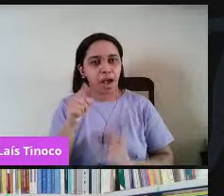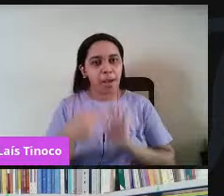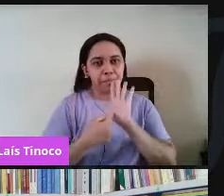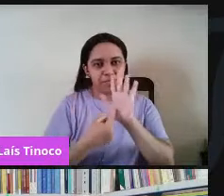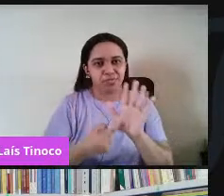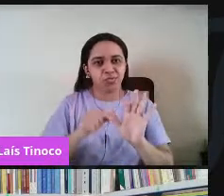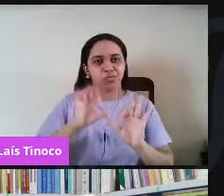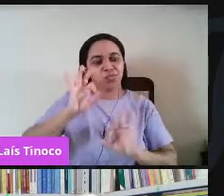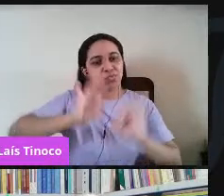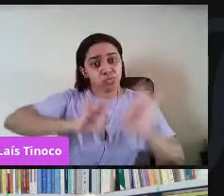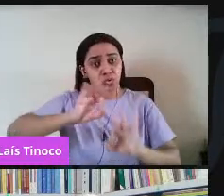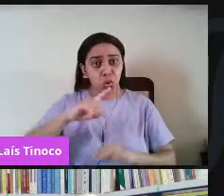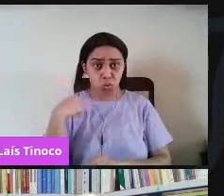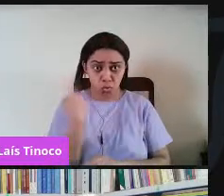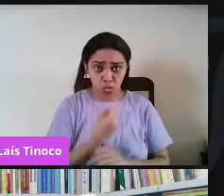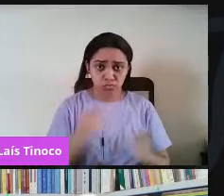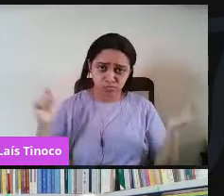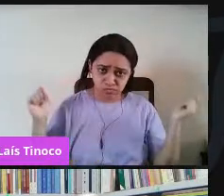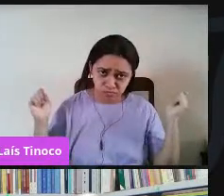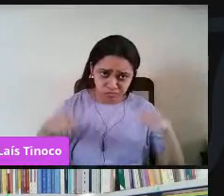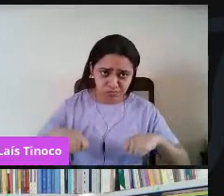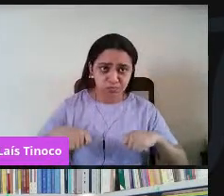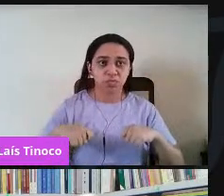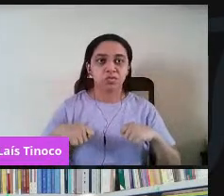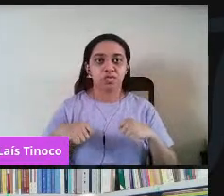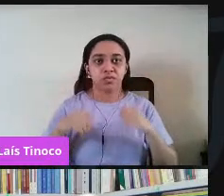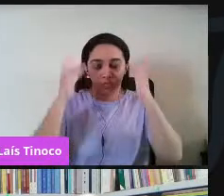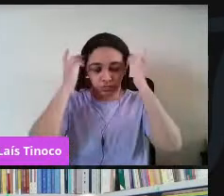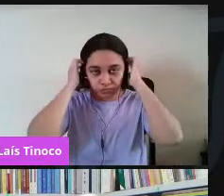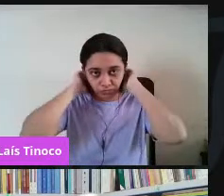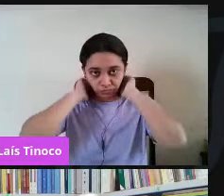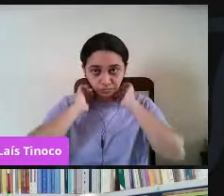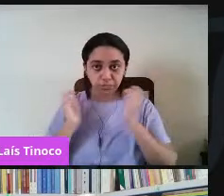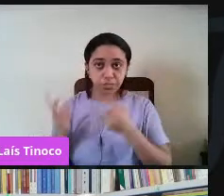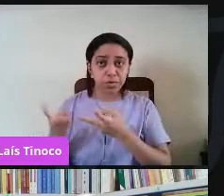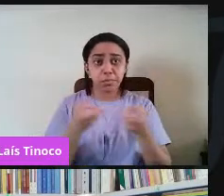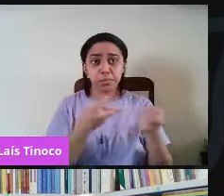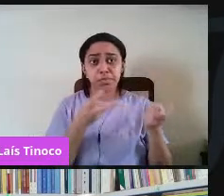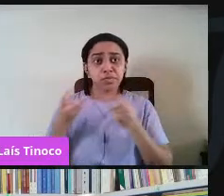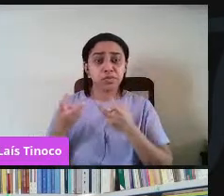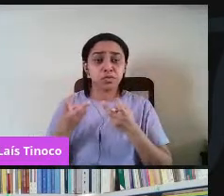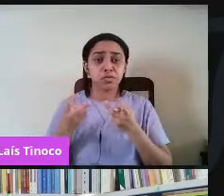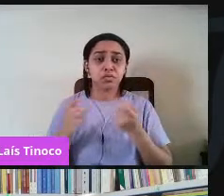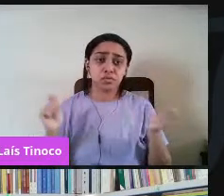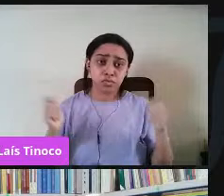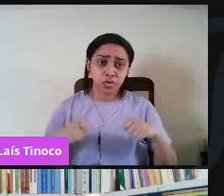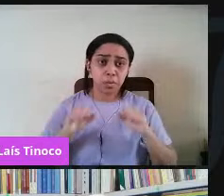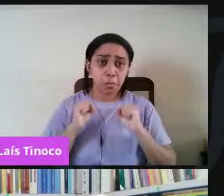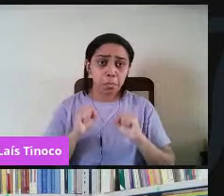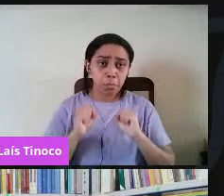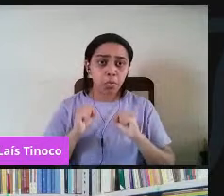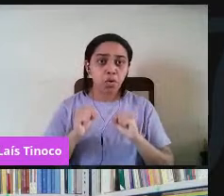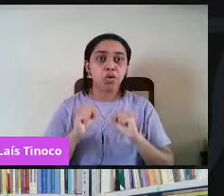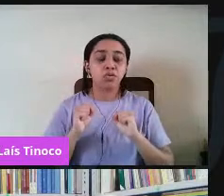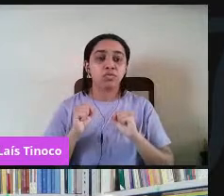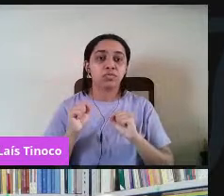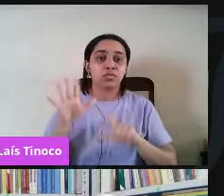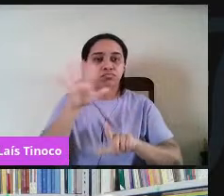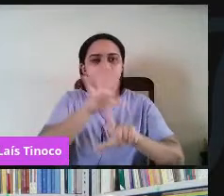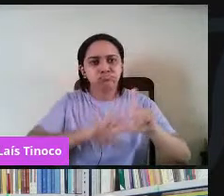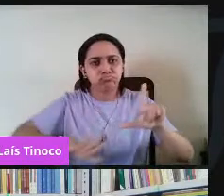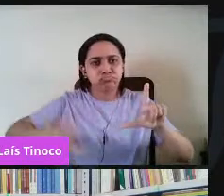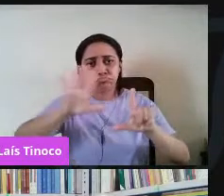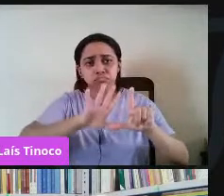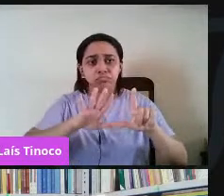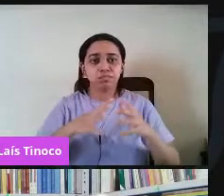para que todos nós possamos ver tudo que pode ser oceano grande de coisas que tem a